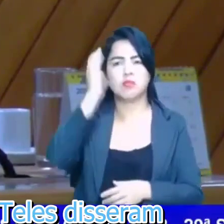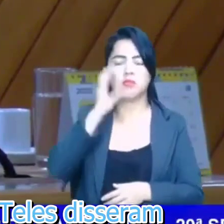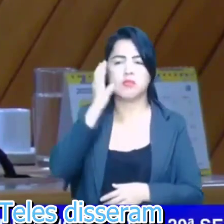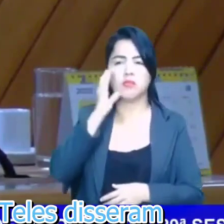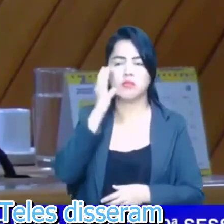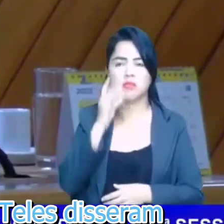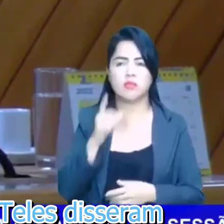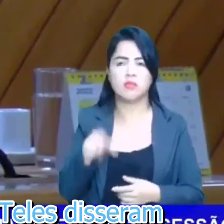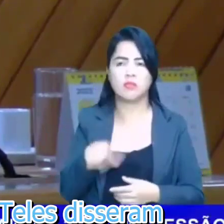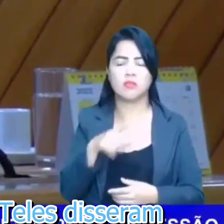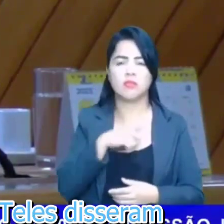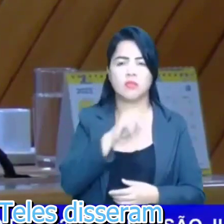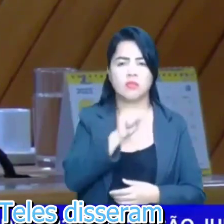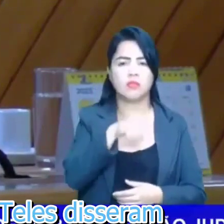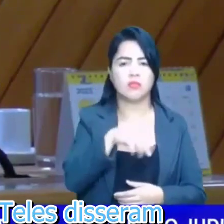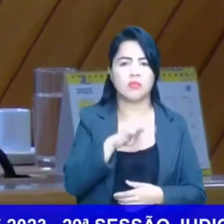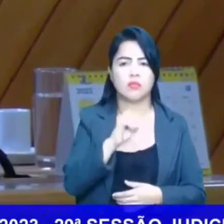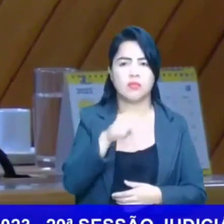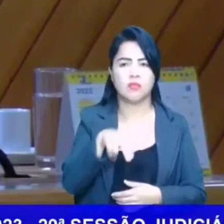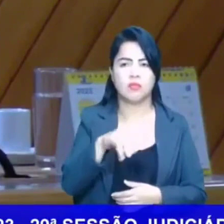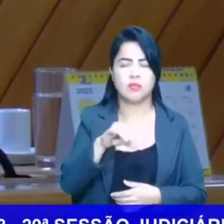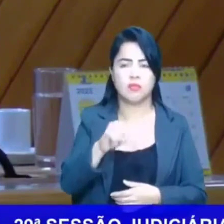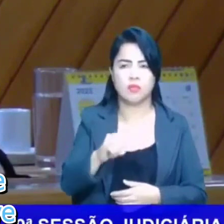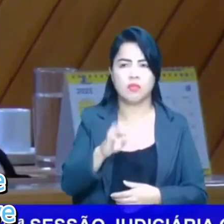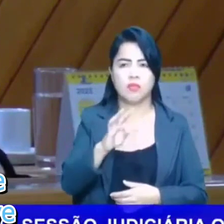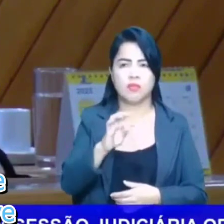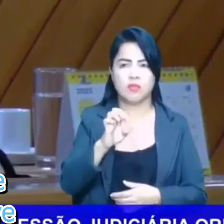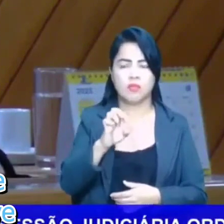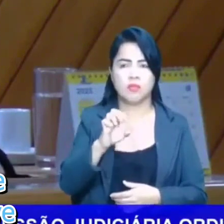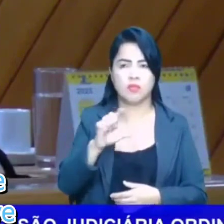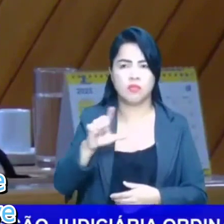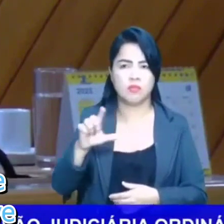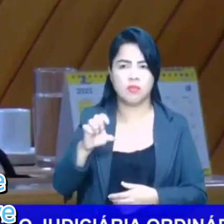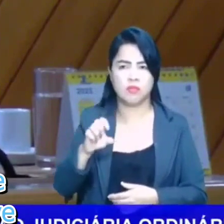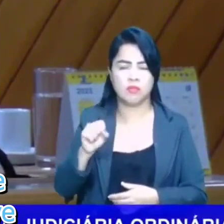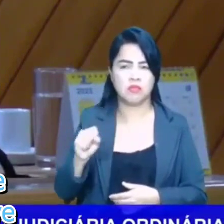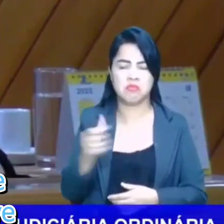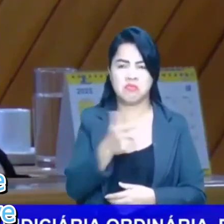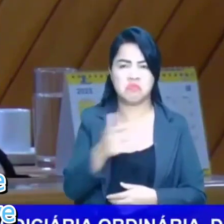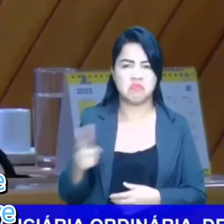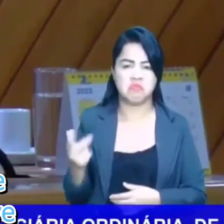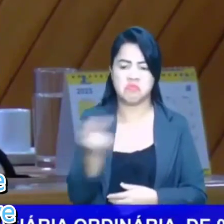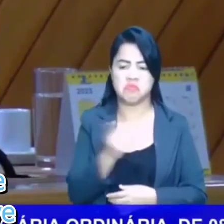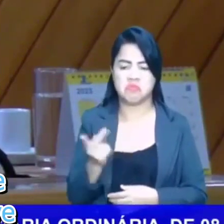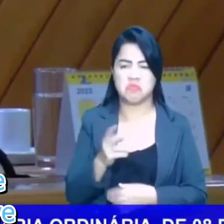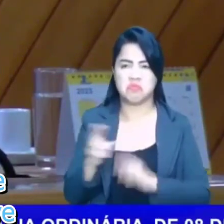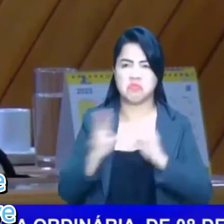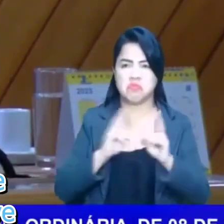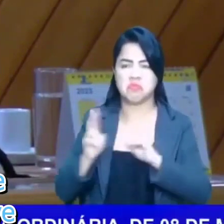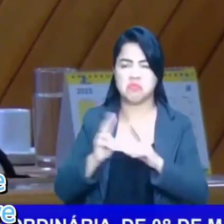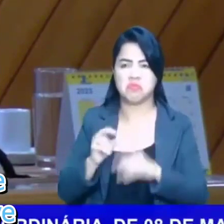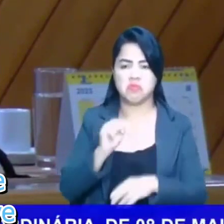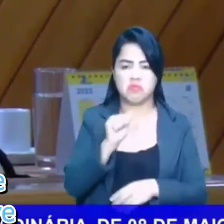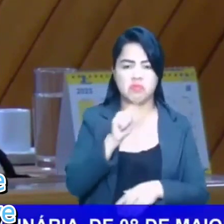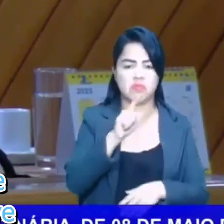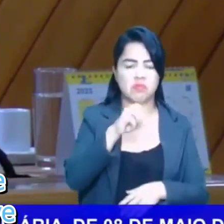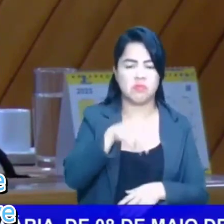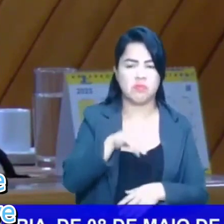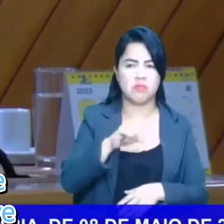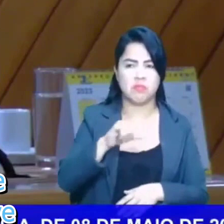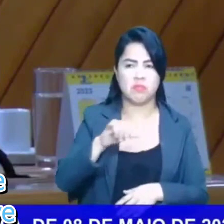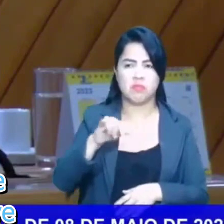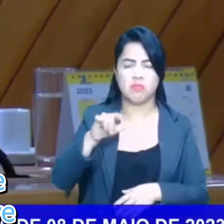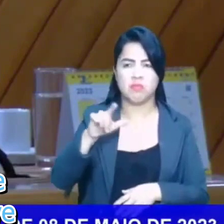Vilhena Vieira e Antônio Pinheiro Teles disseram que não houve relação contratual entre a Miller e as